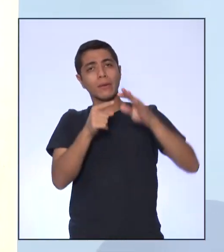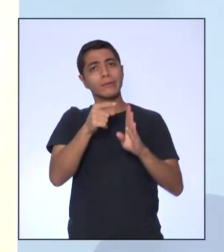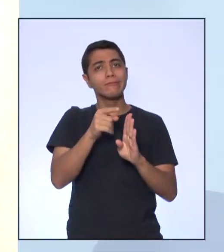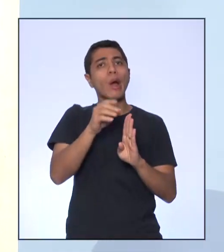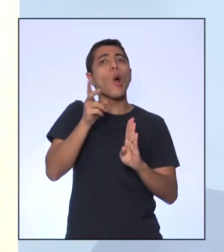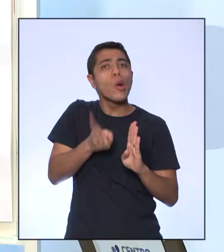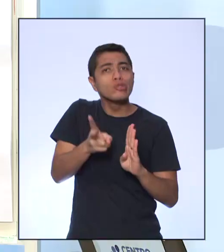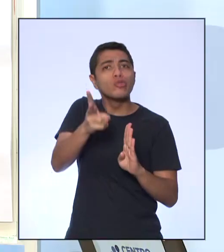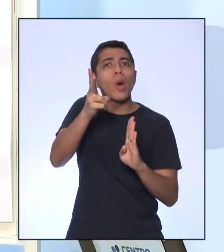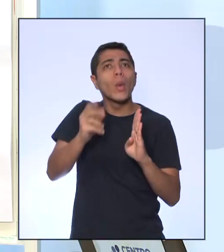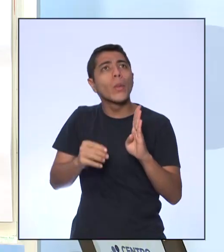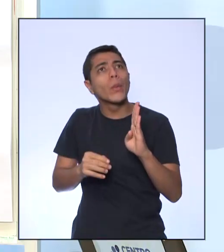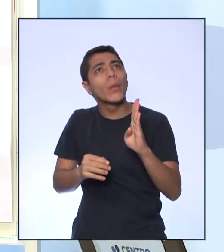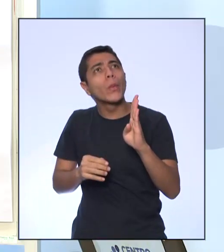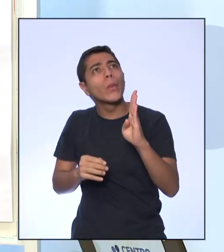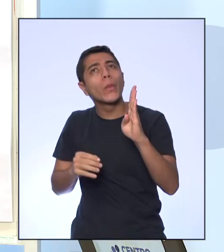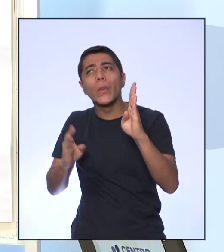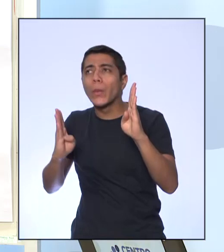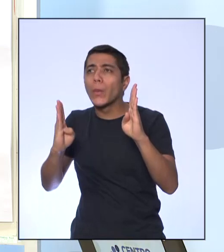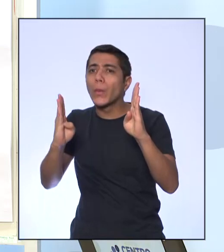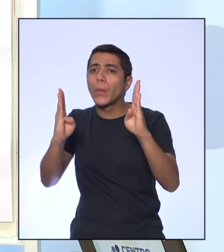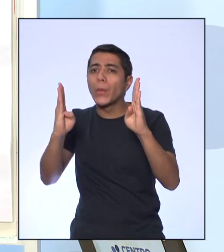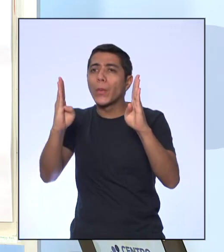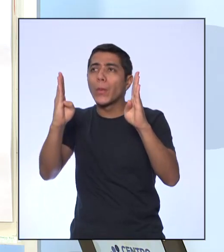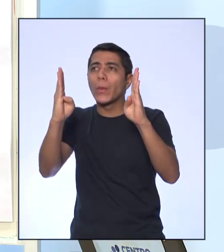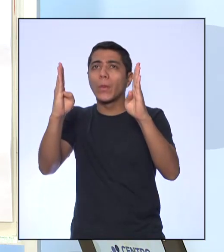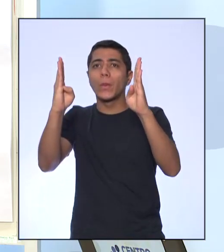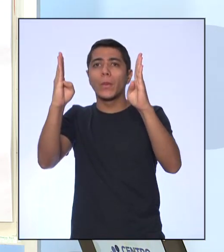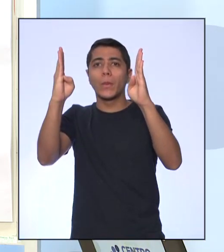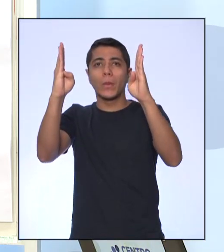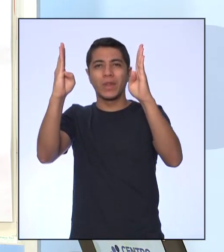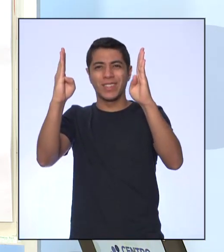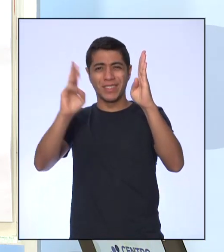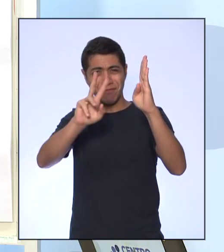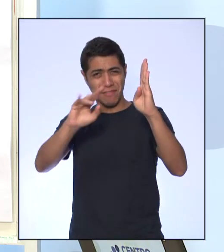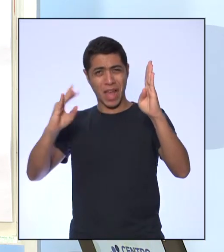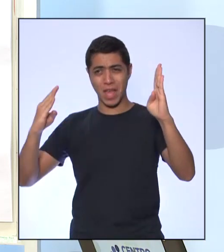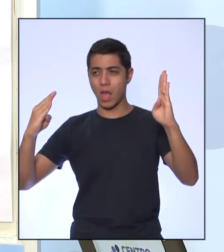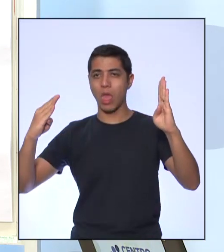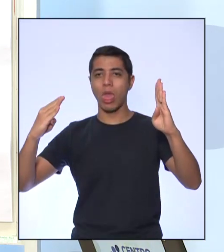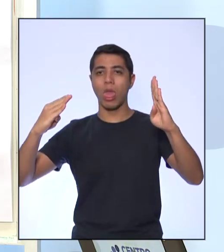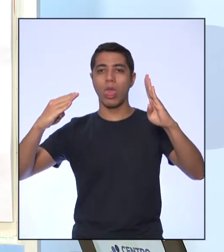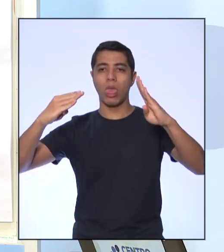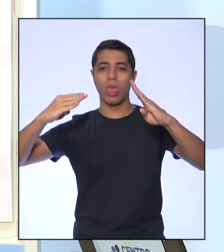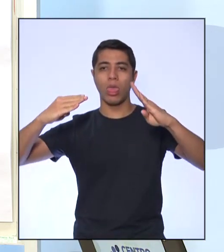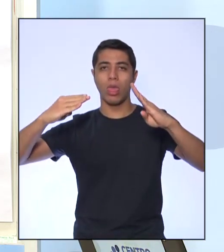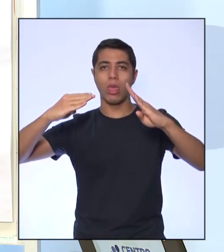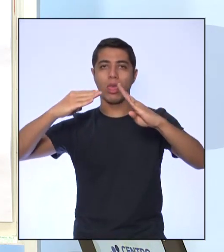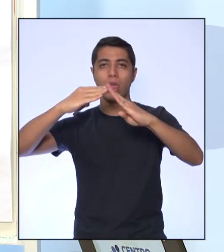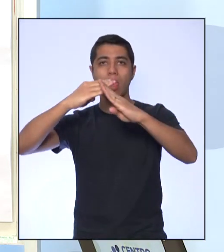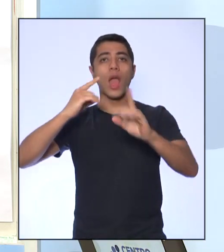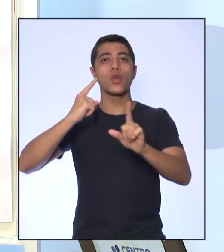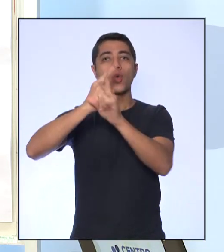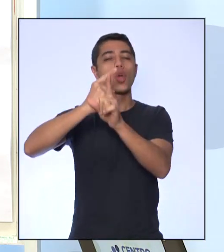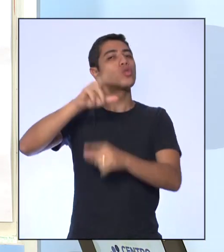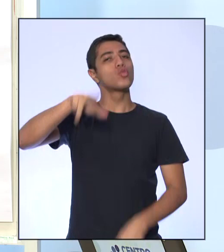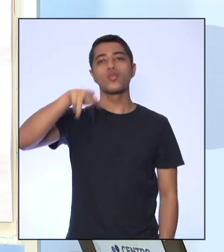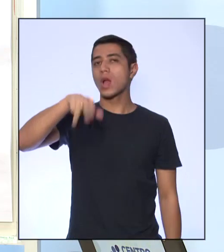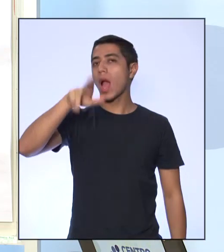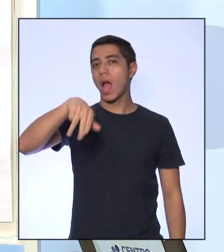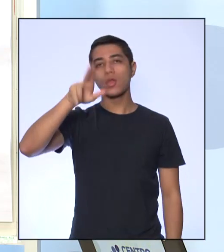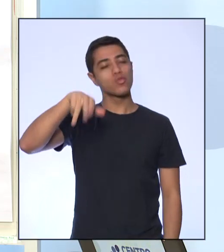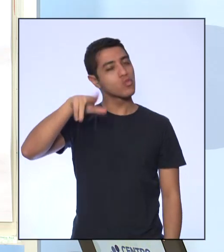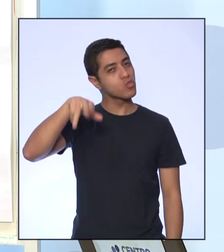continuando aqui ó paralela ou seja ela nunca vai cortar um valor de x um valor da tangente desculpa